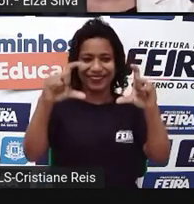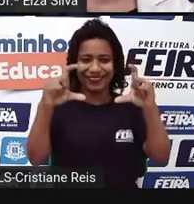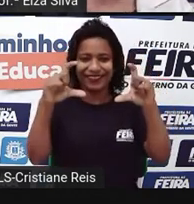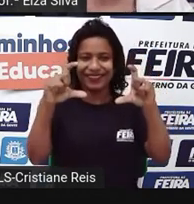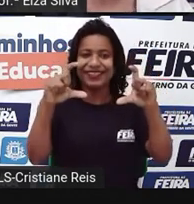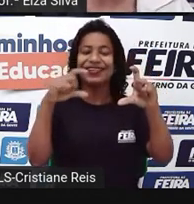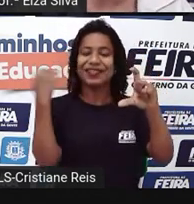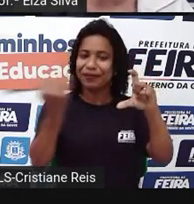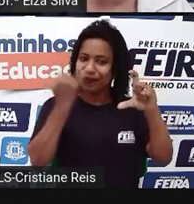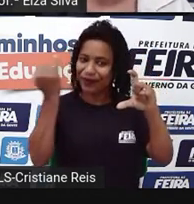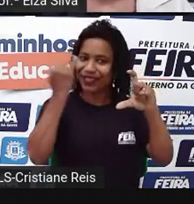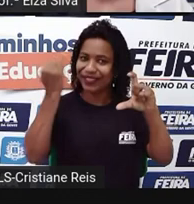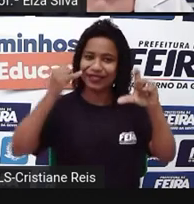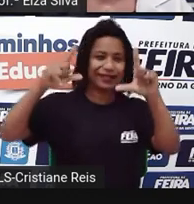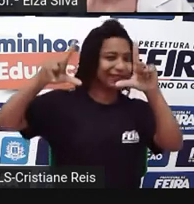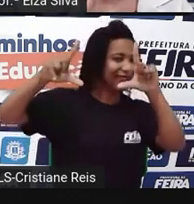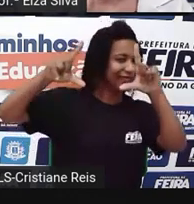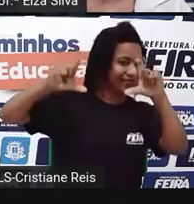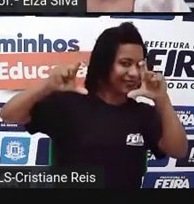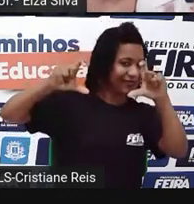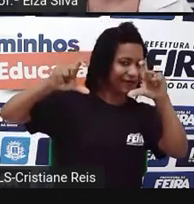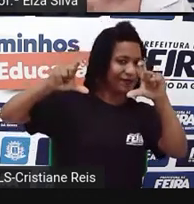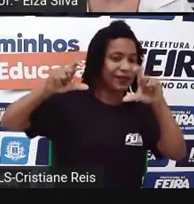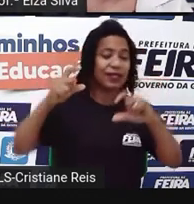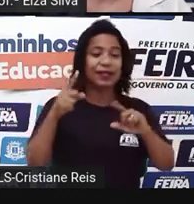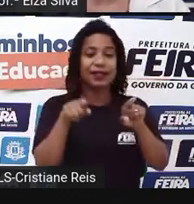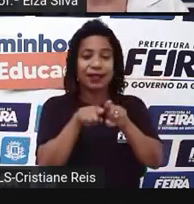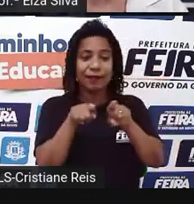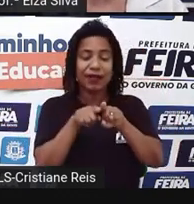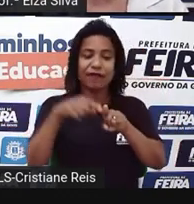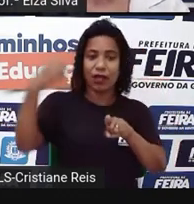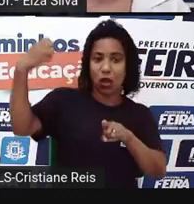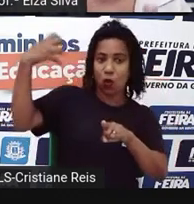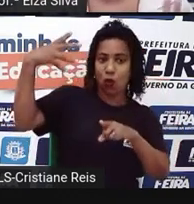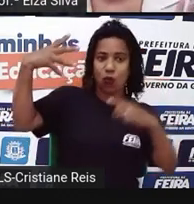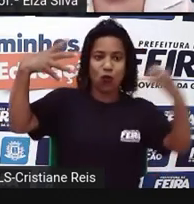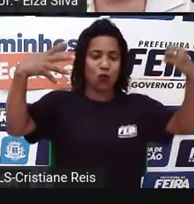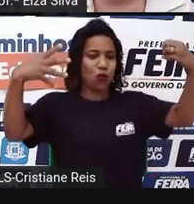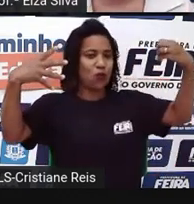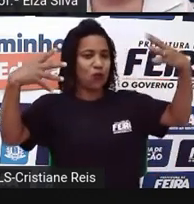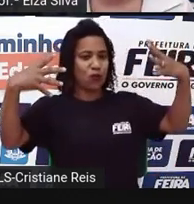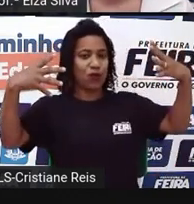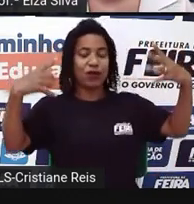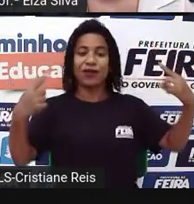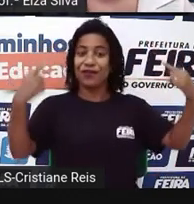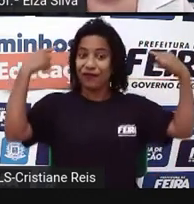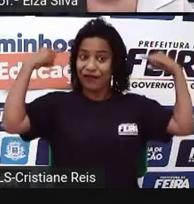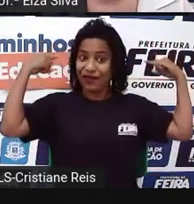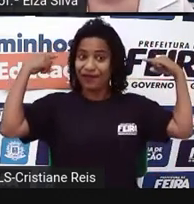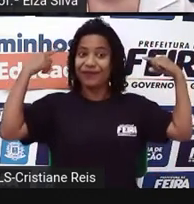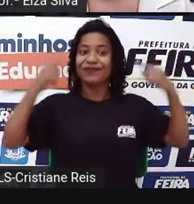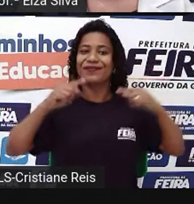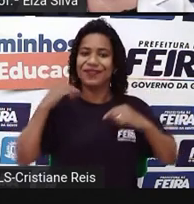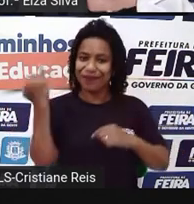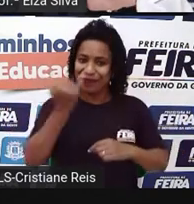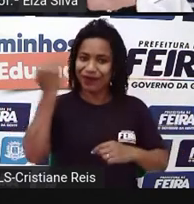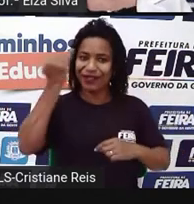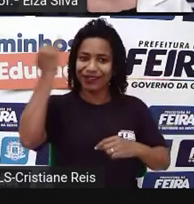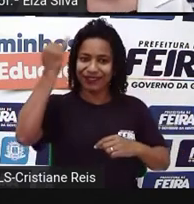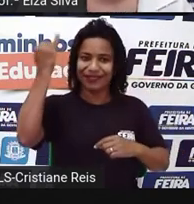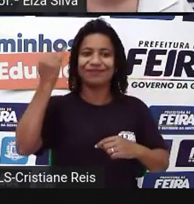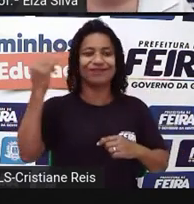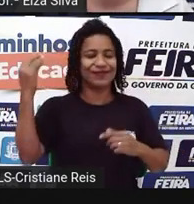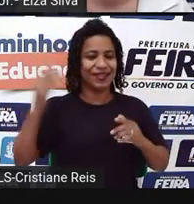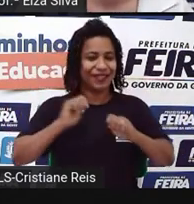a horizontal. E se preocupem com a questão de luminosidade e fundo, porque isso vai deixar a sua foto